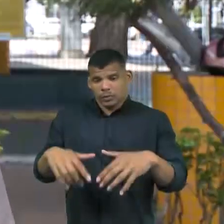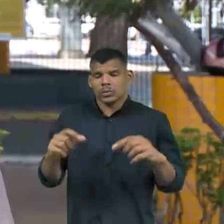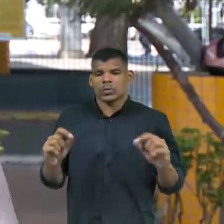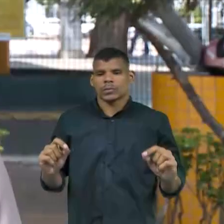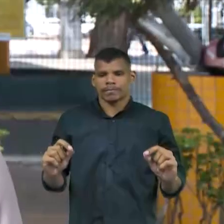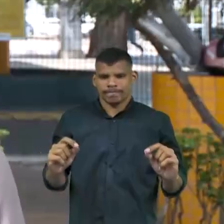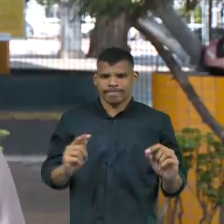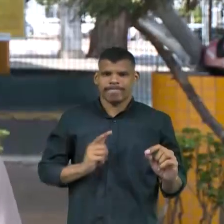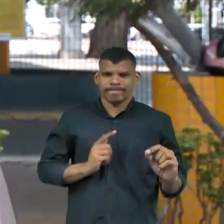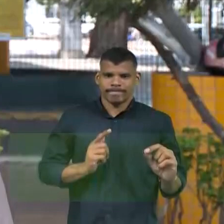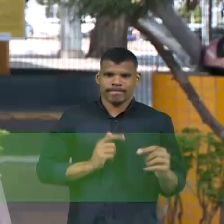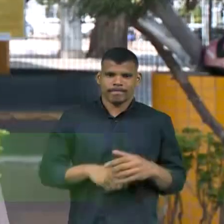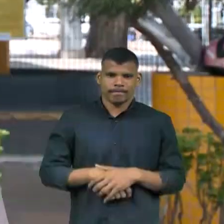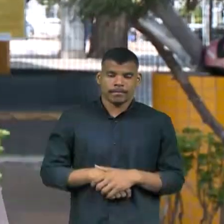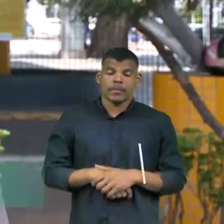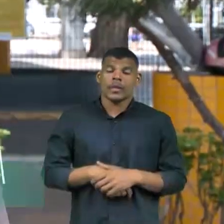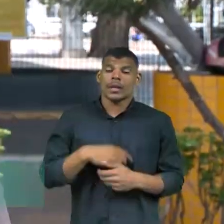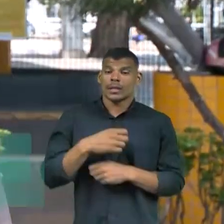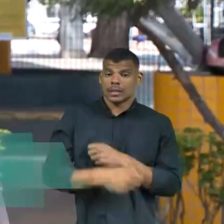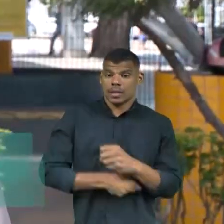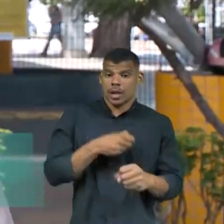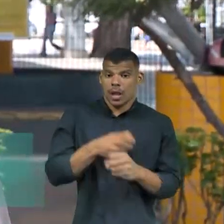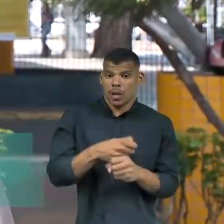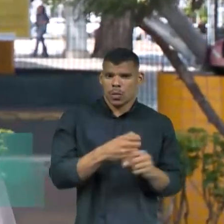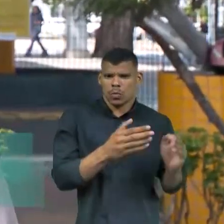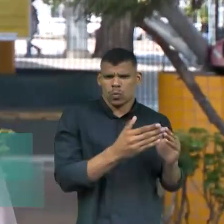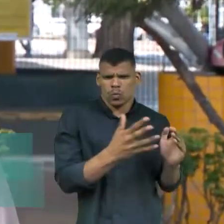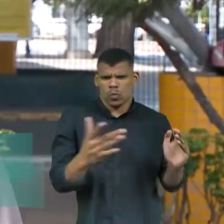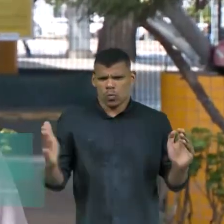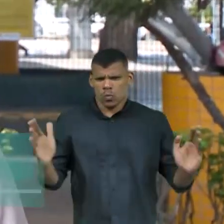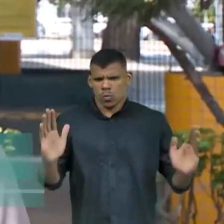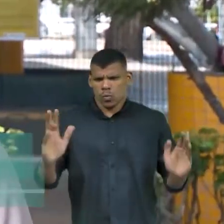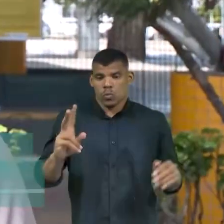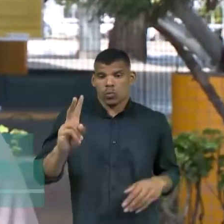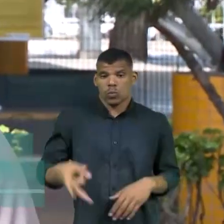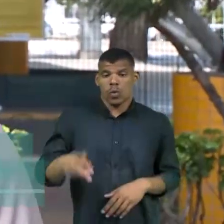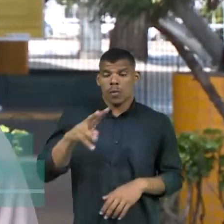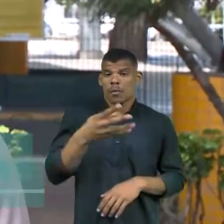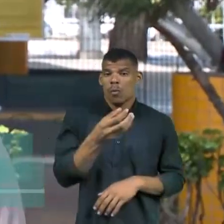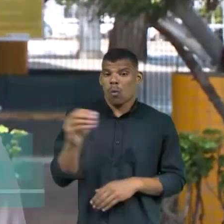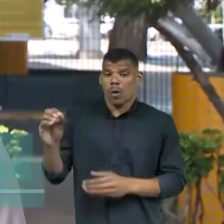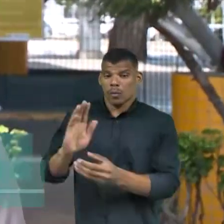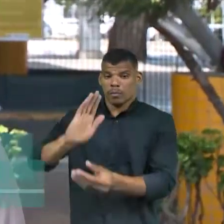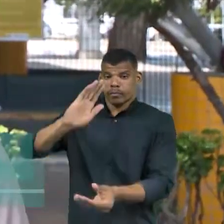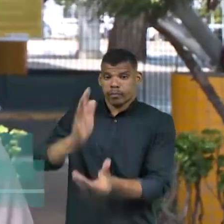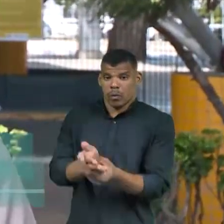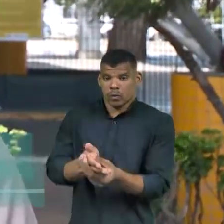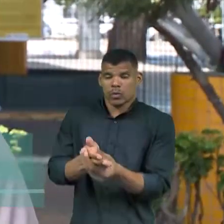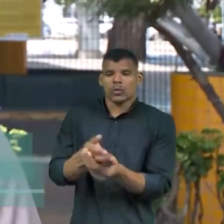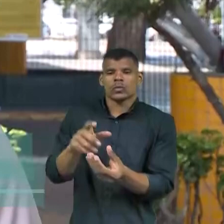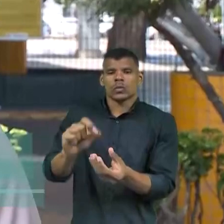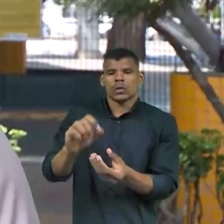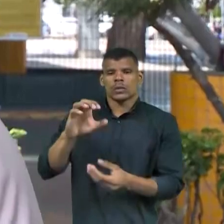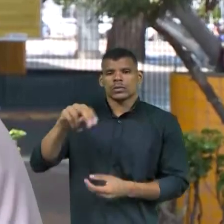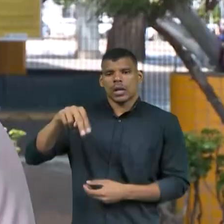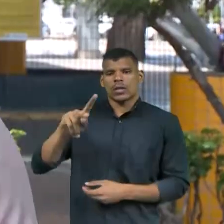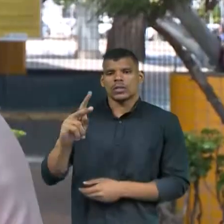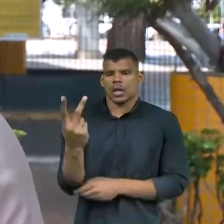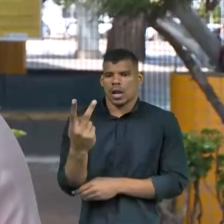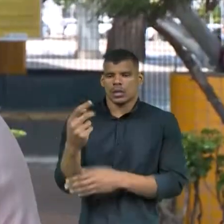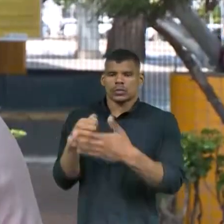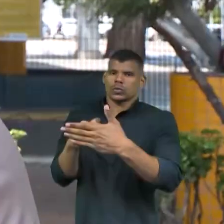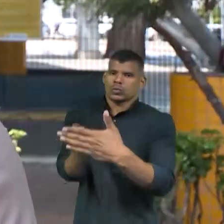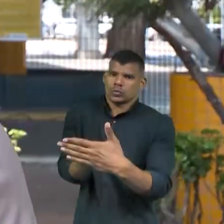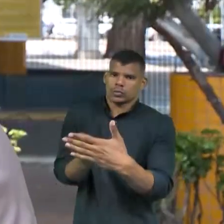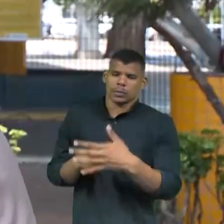Em média, somente neste ano já foram feitos mais de 2.400 processos de suspensão da CNH. Dentre